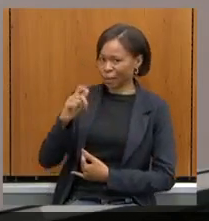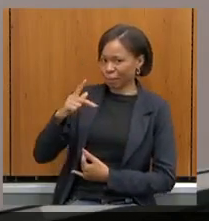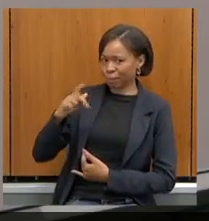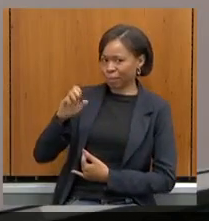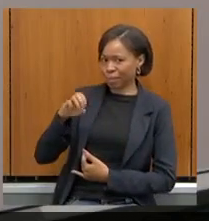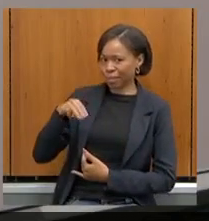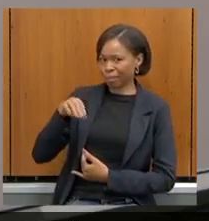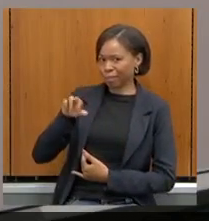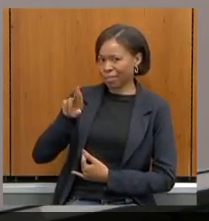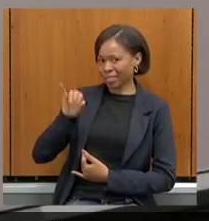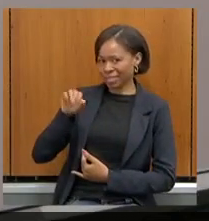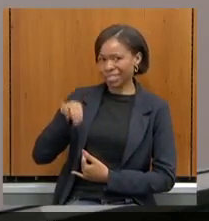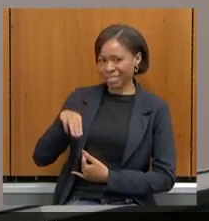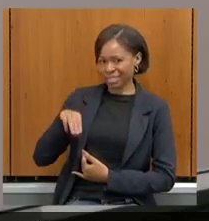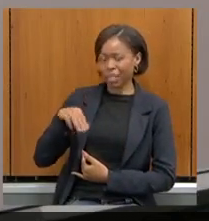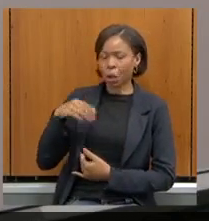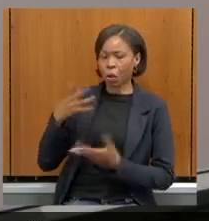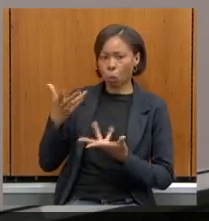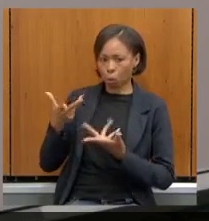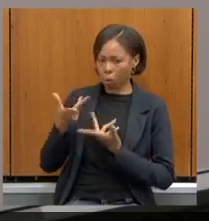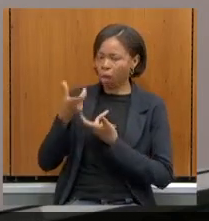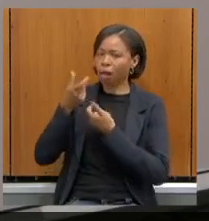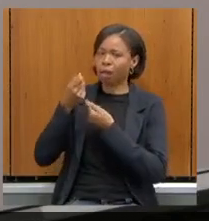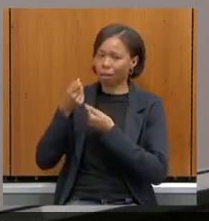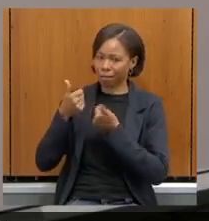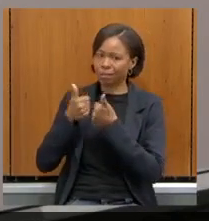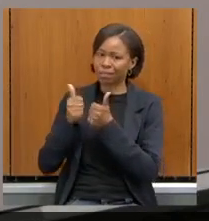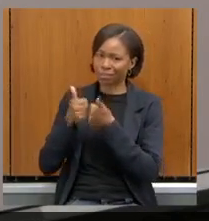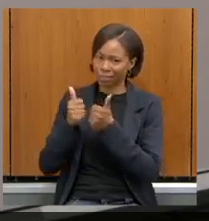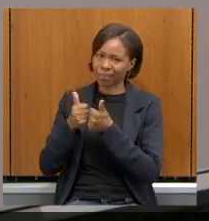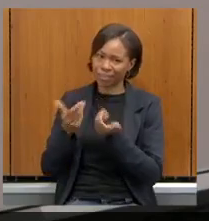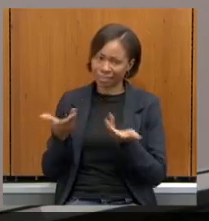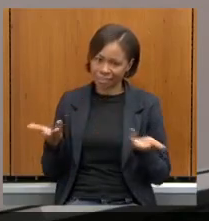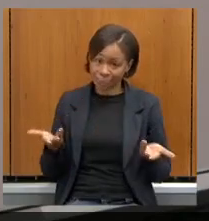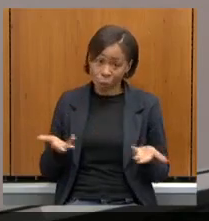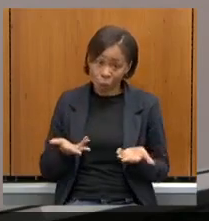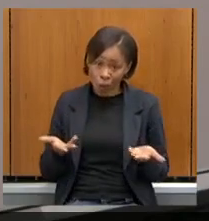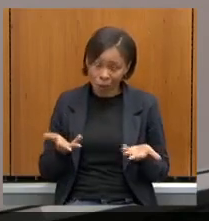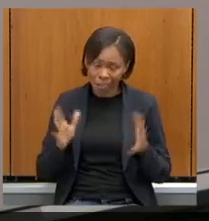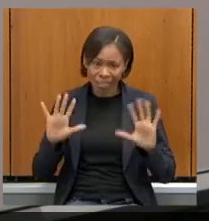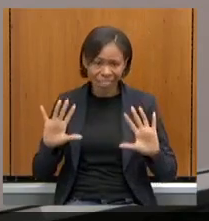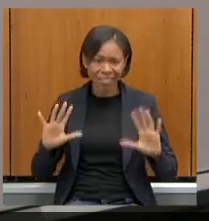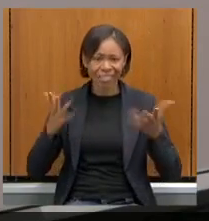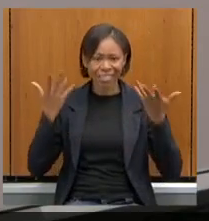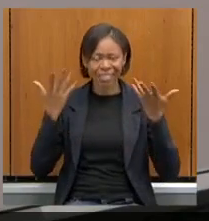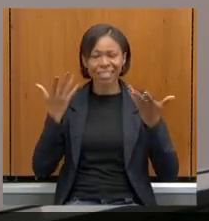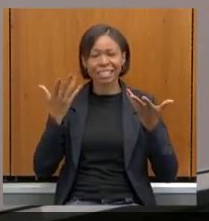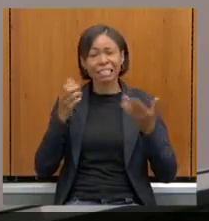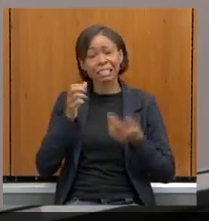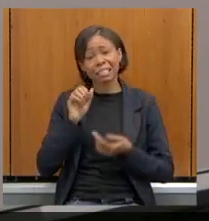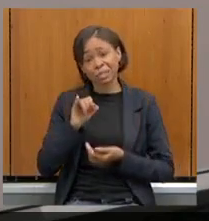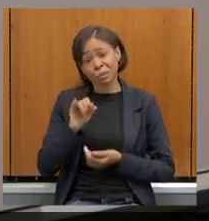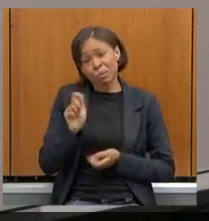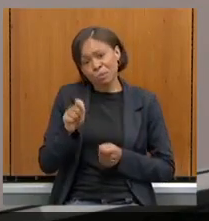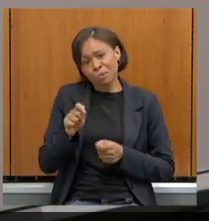interessante se a Assembleia depois, se a gente poderia mandar uns aplausos para a